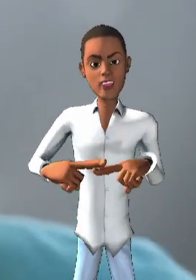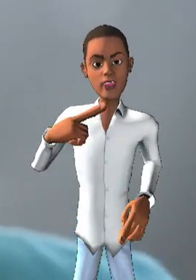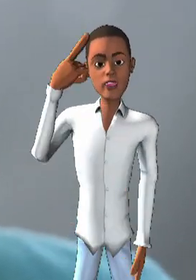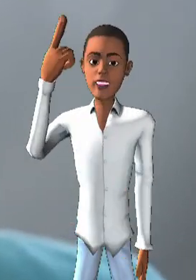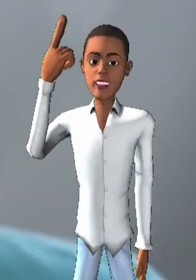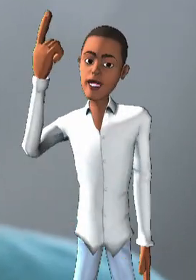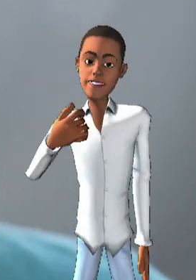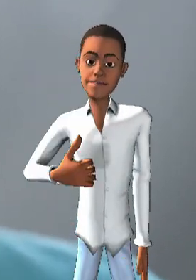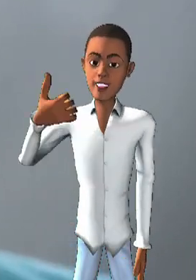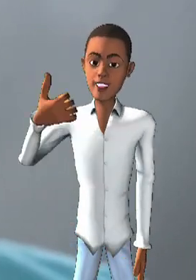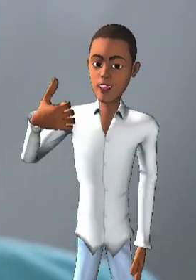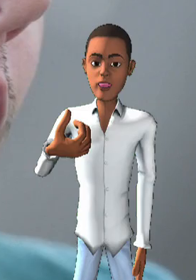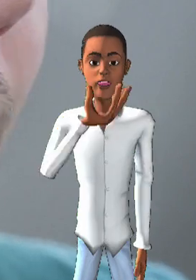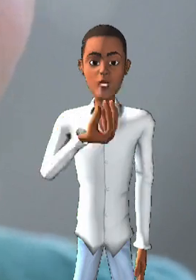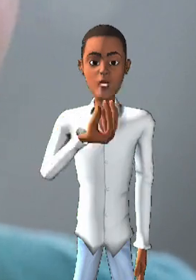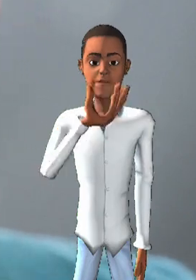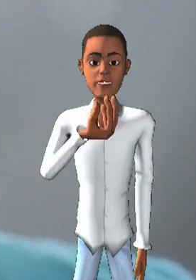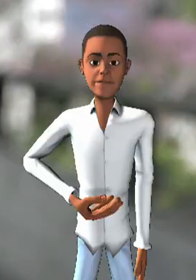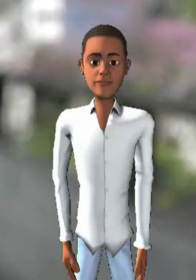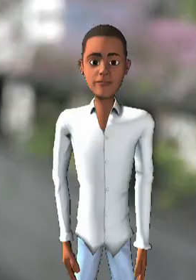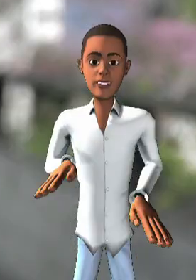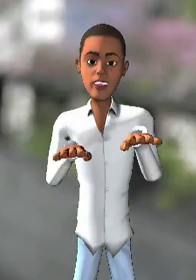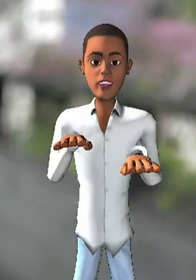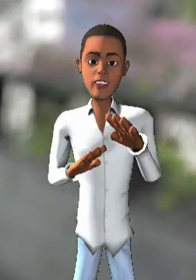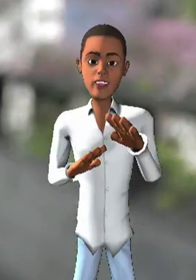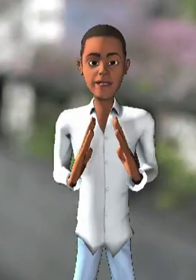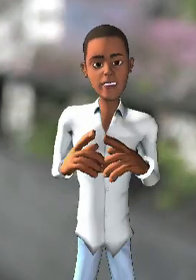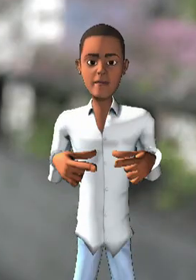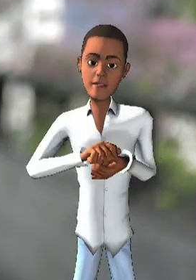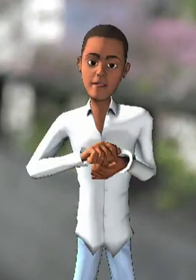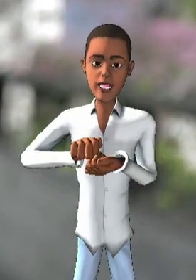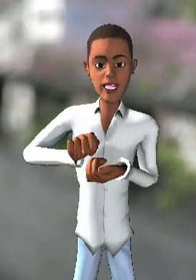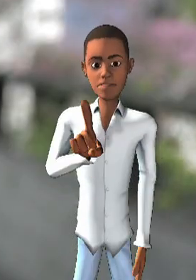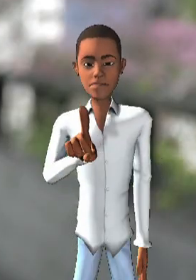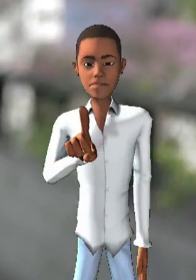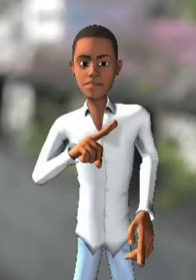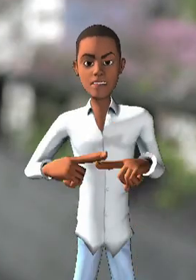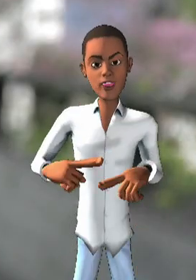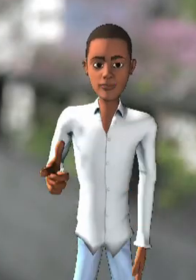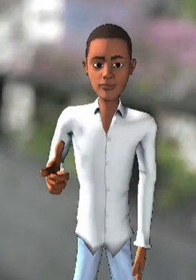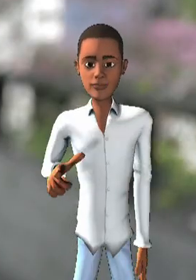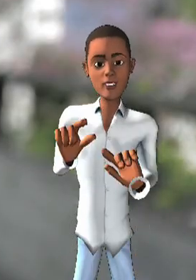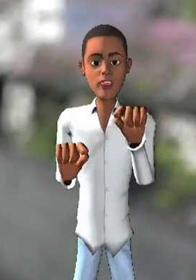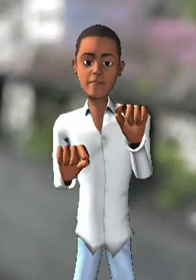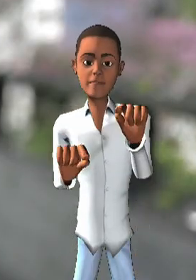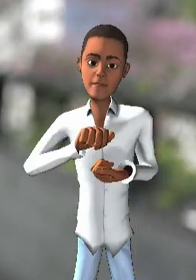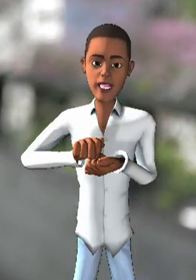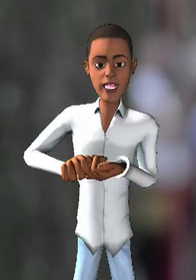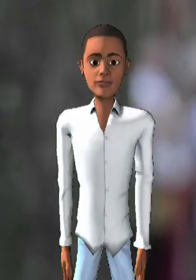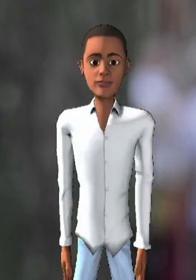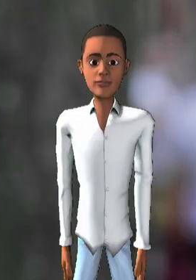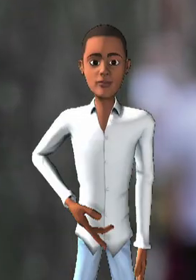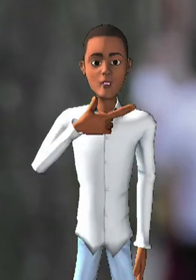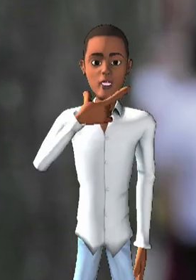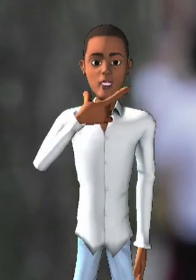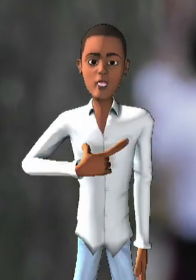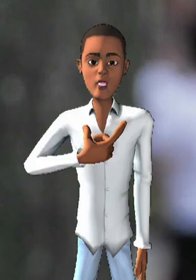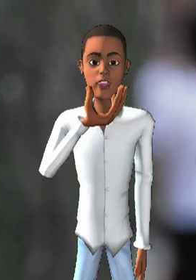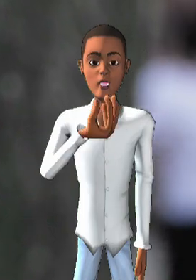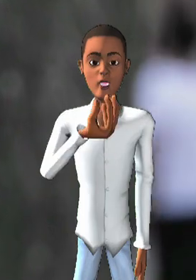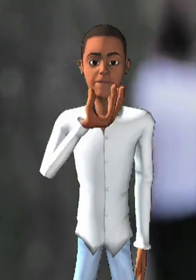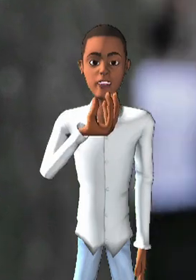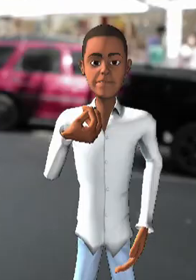você acha que é melhor sem perguntar. Ou às vezes lavar uma louça você deixa porque acha que não tem motivo. Então eu,